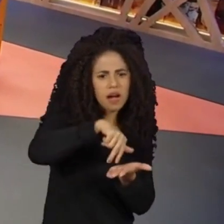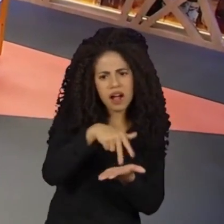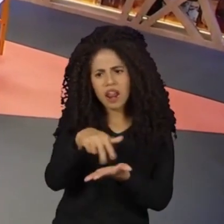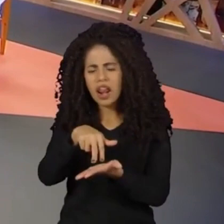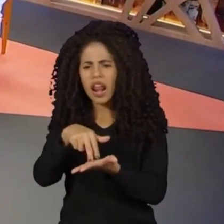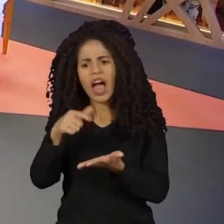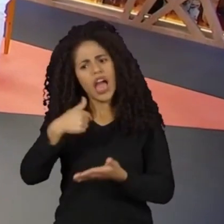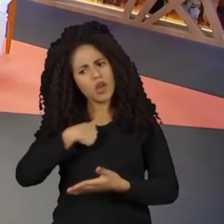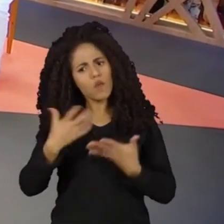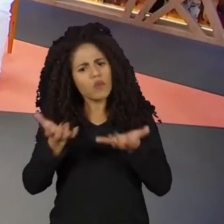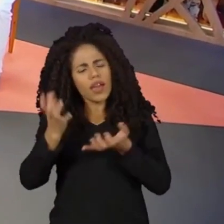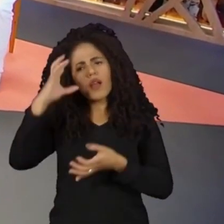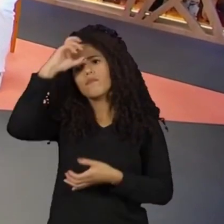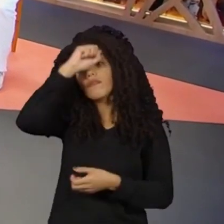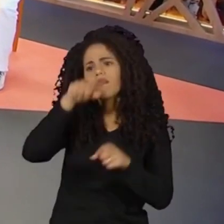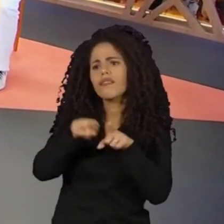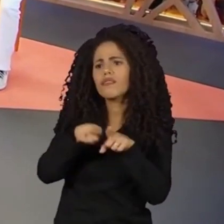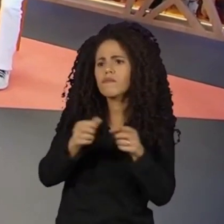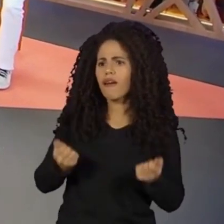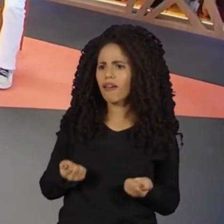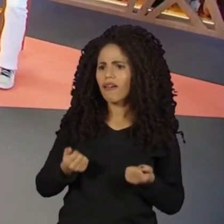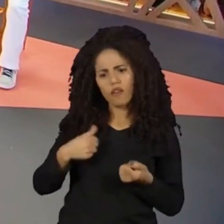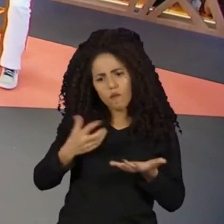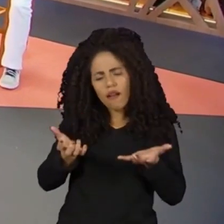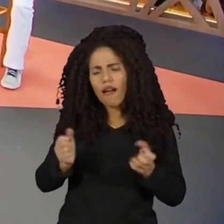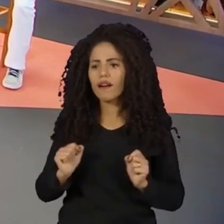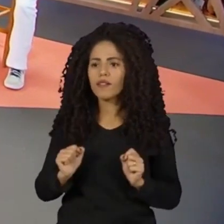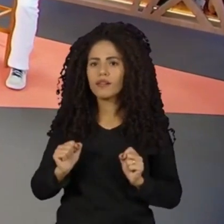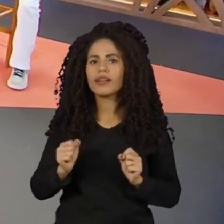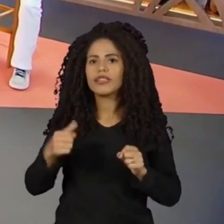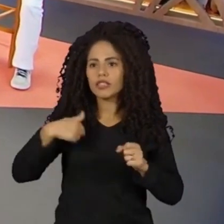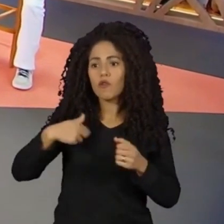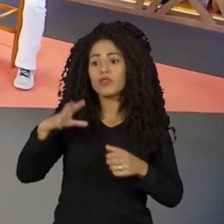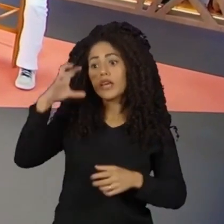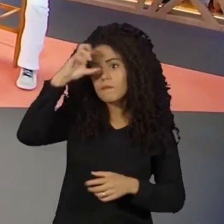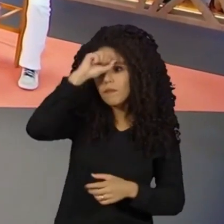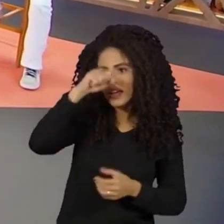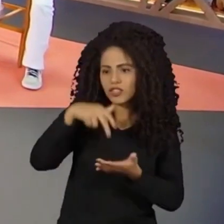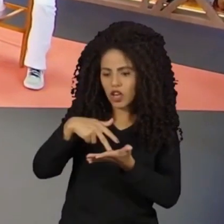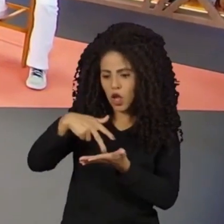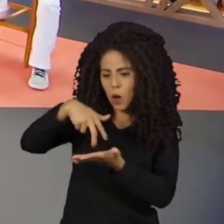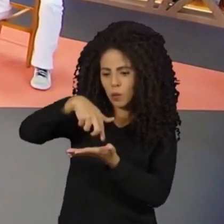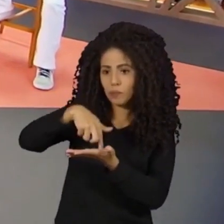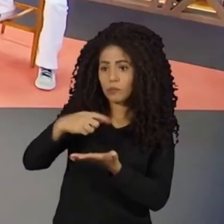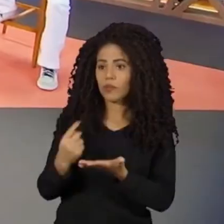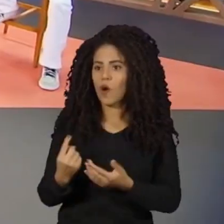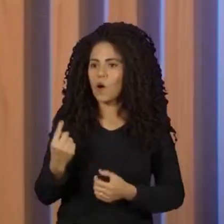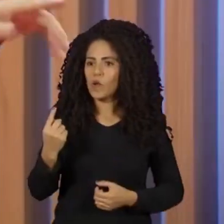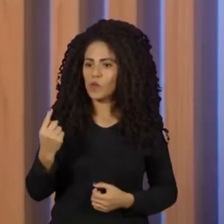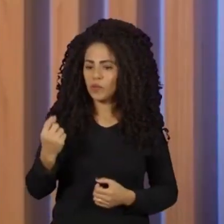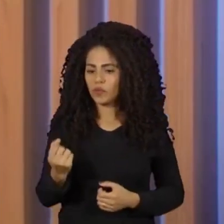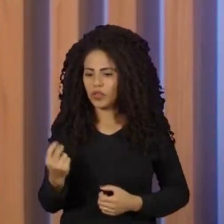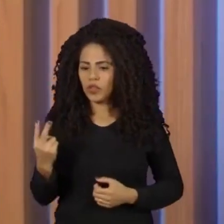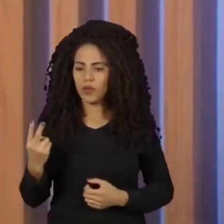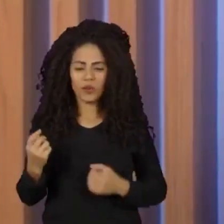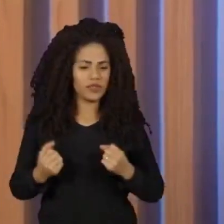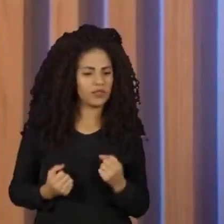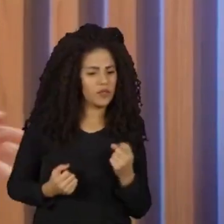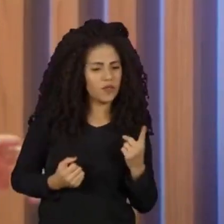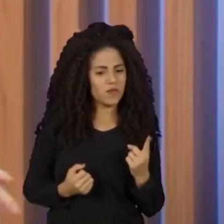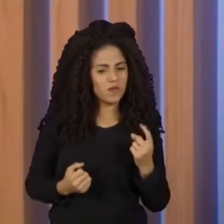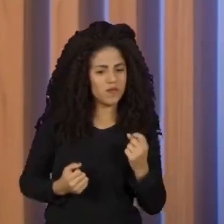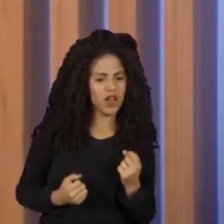samba rock eu falei pô e aí fui aprendendo que nem falou na entrevista foi a primeira prendeu os passinhos Os dois pra lá e dois para cá esse é o básico e tinha essa regra ó